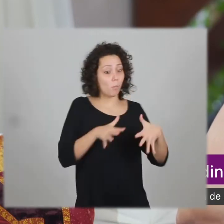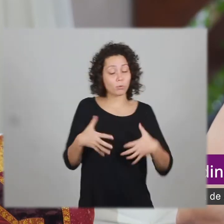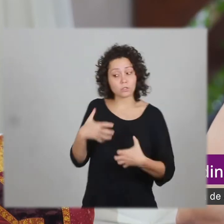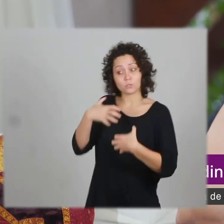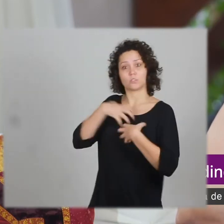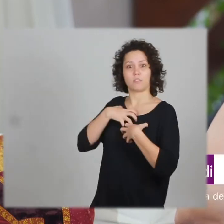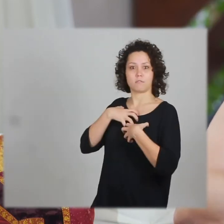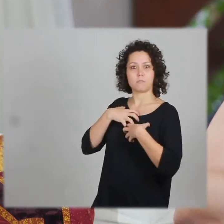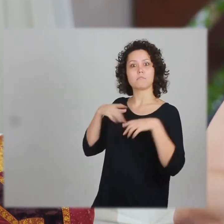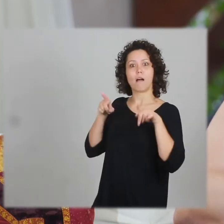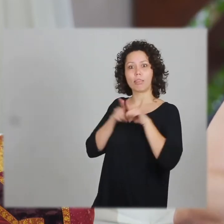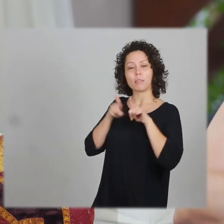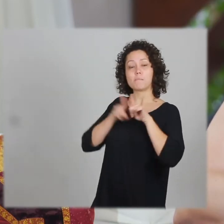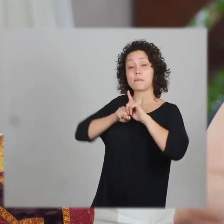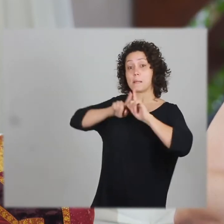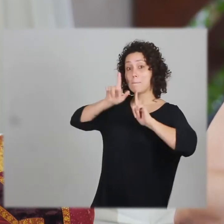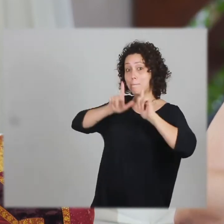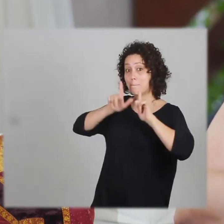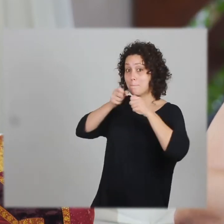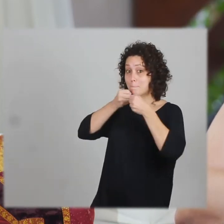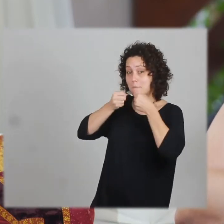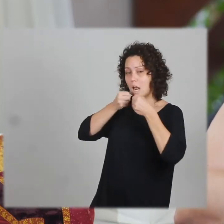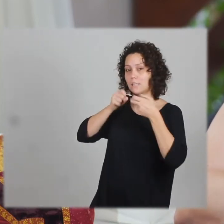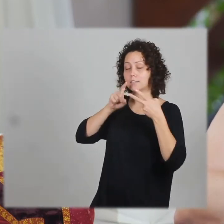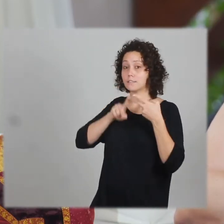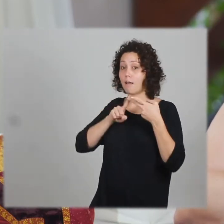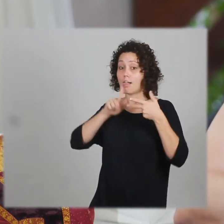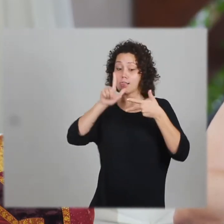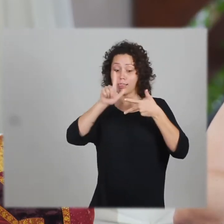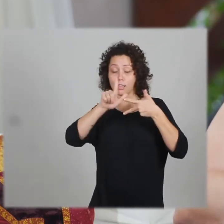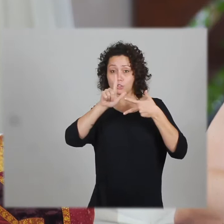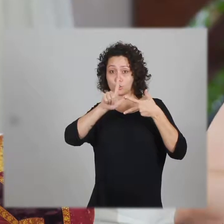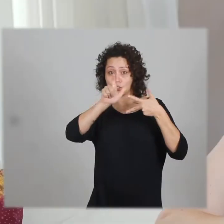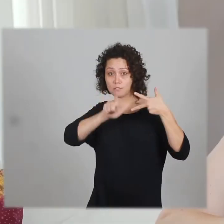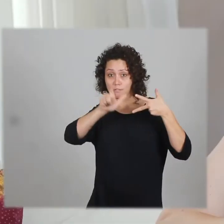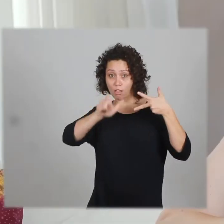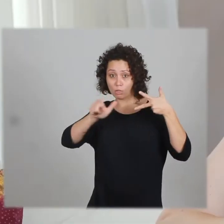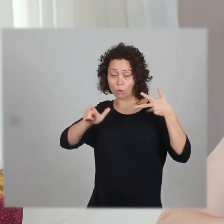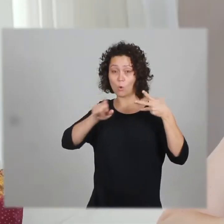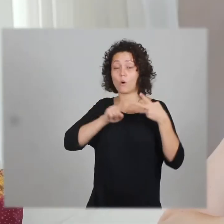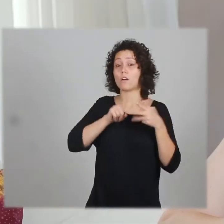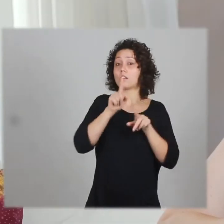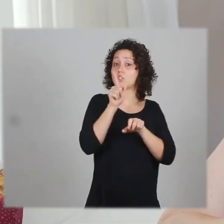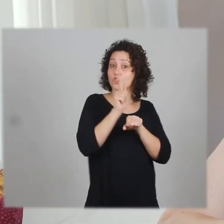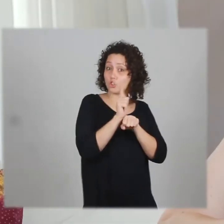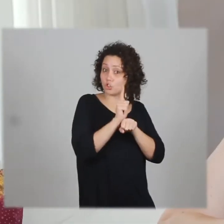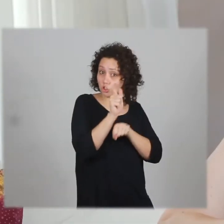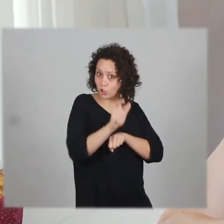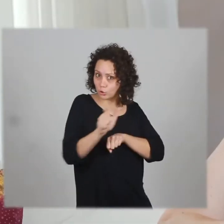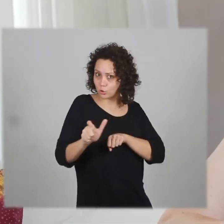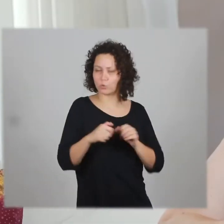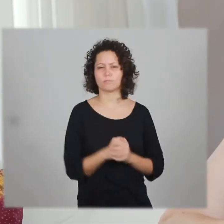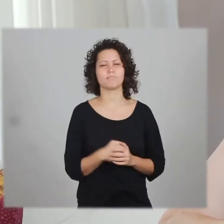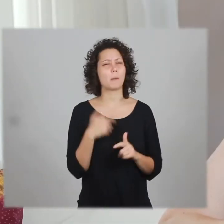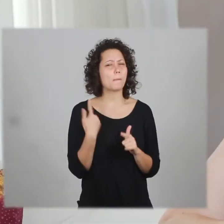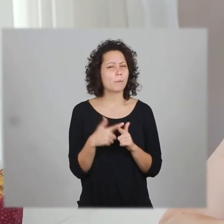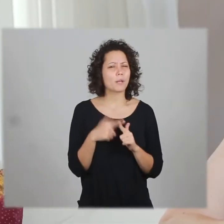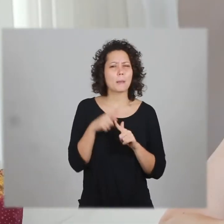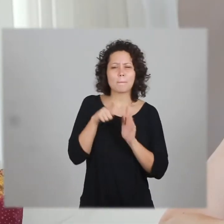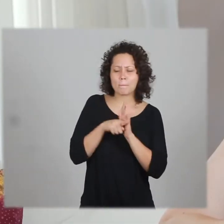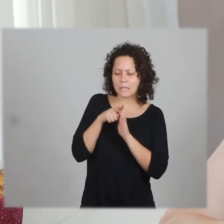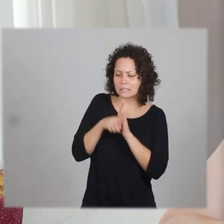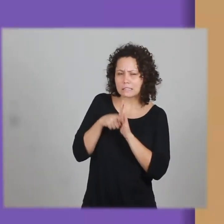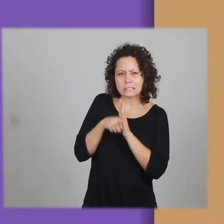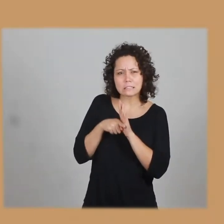a população, a imprensa, os legisladores e os gestores. E por que as pesquisas de opinião pública são tão importantes